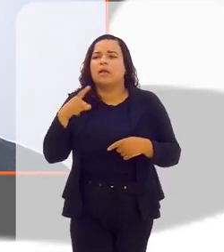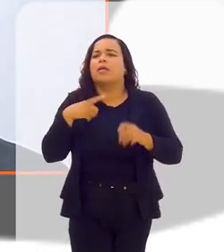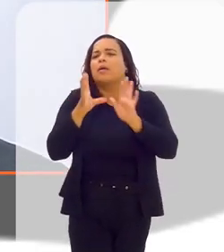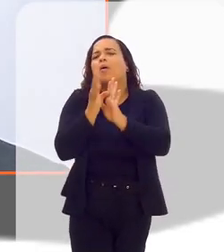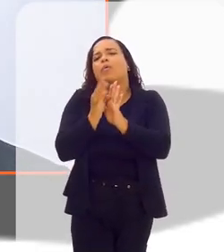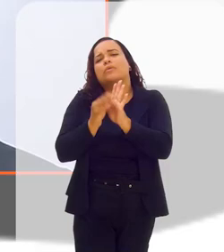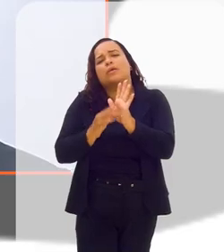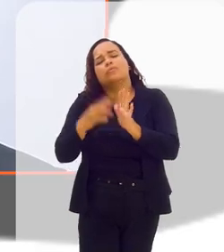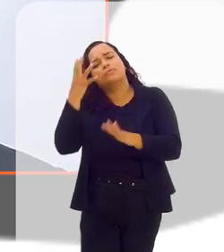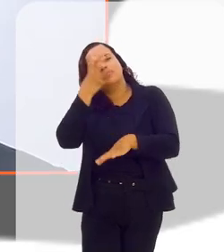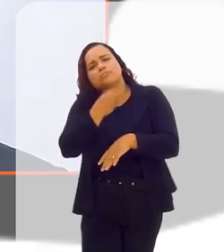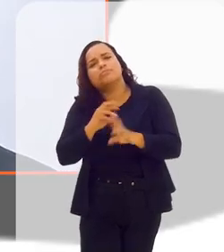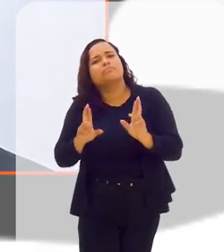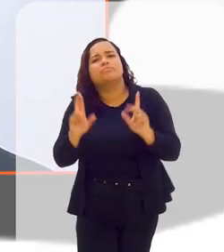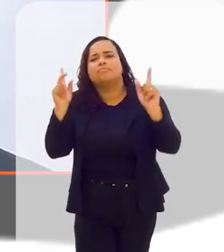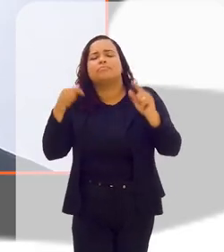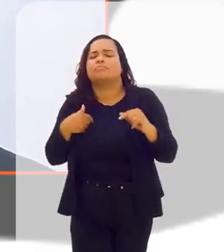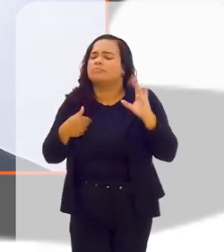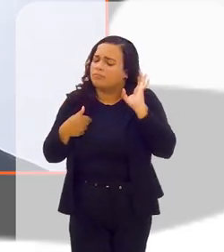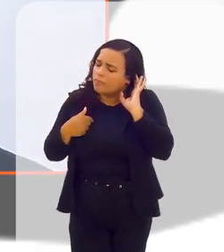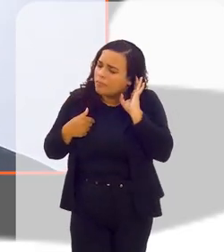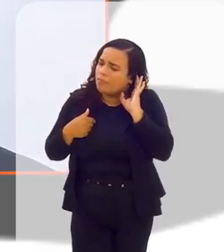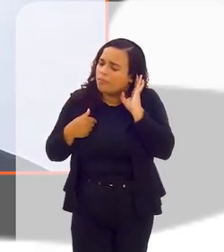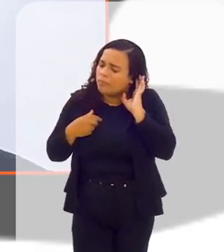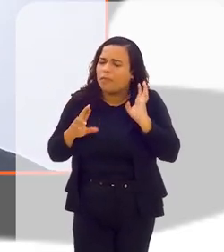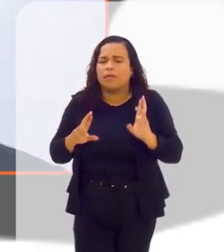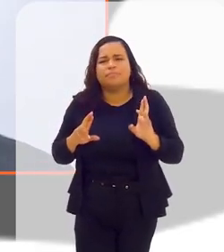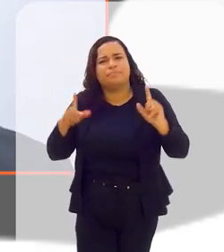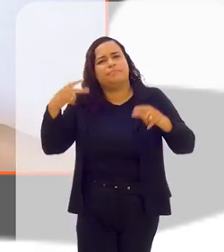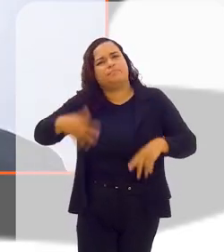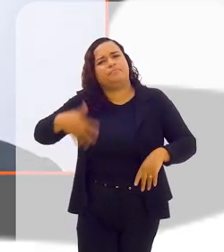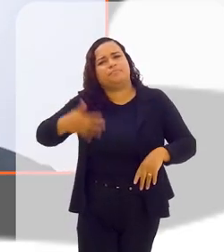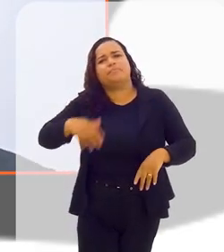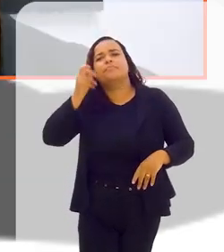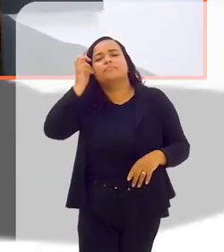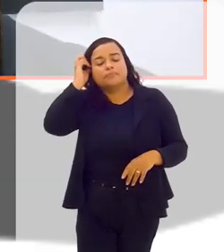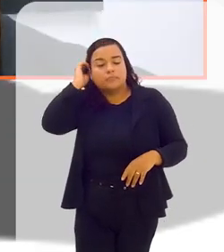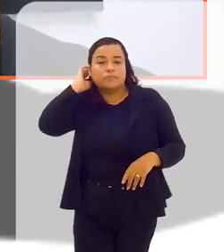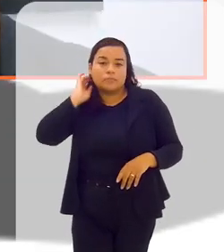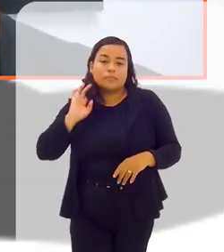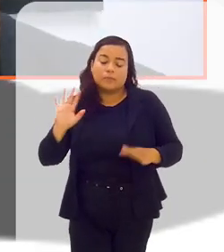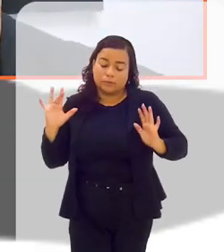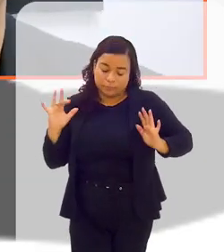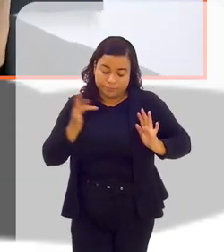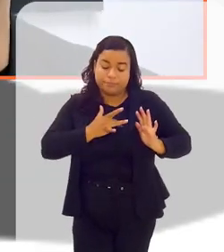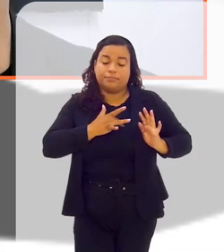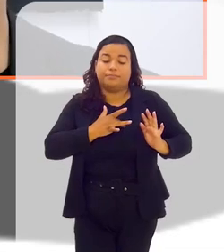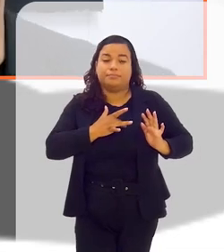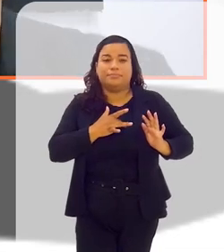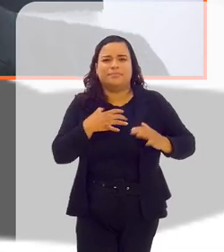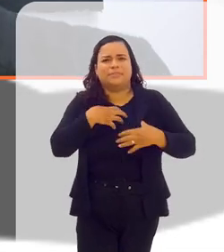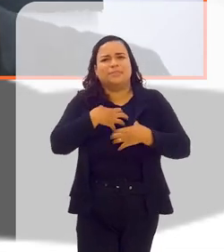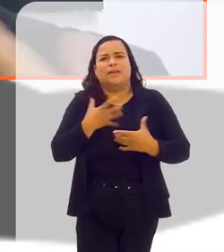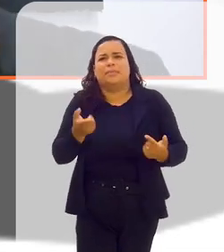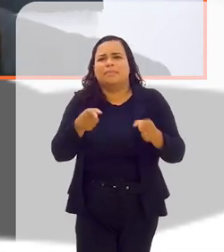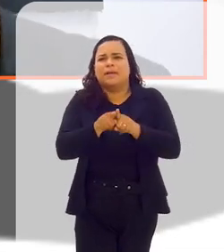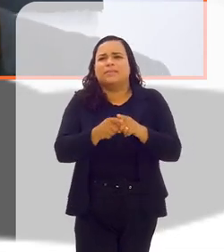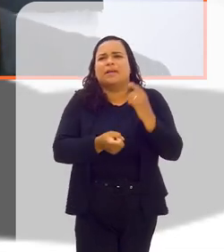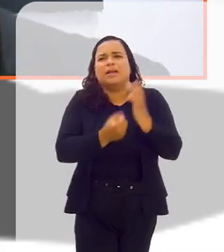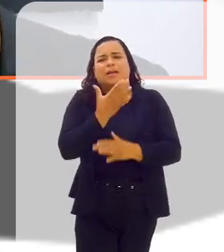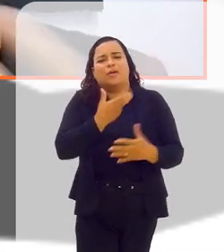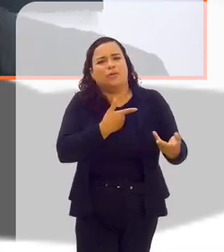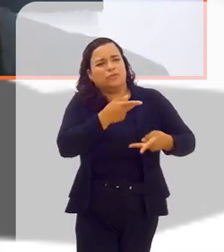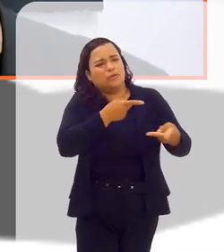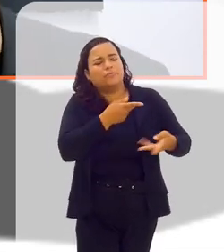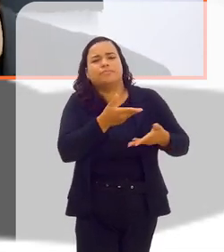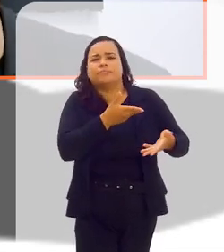um conteúdo, uma mensagem muito diferente daquilo que eu já tinha ouvido, escutado sobre o funk, né? E aquilo tocou meu coração, fui fazendo a parceria